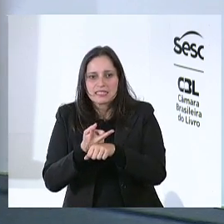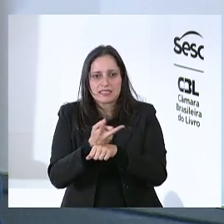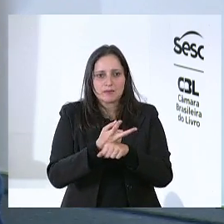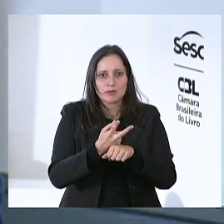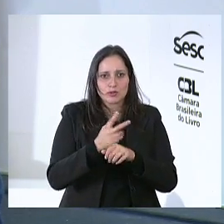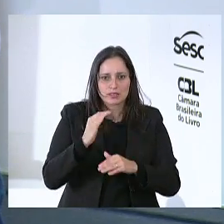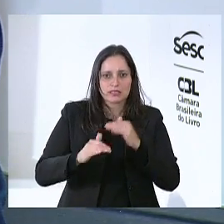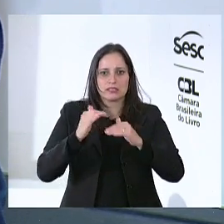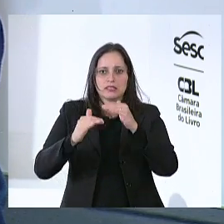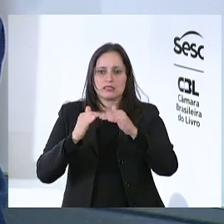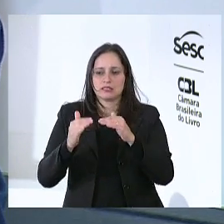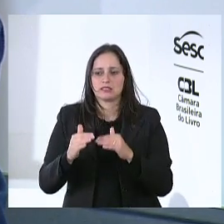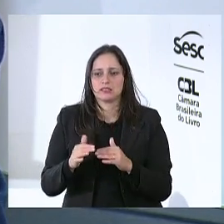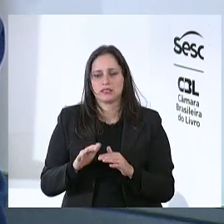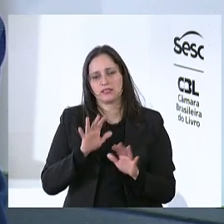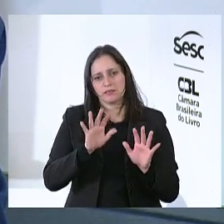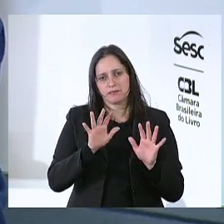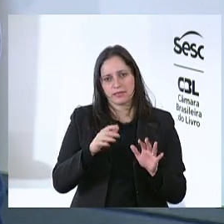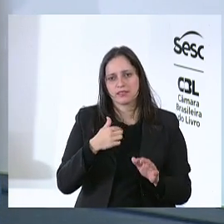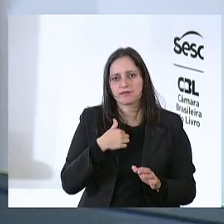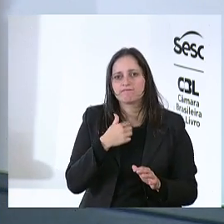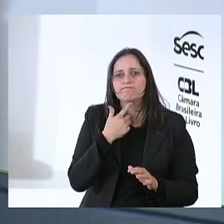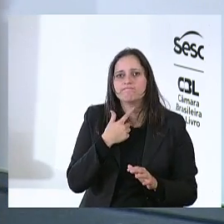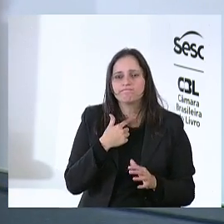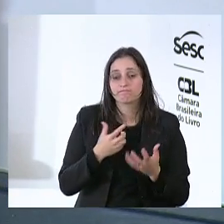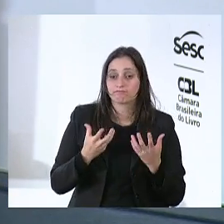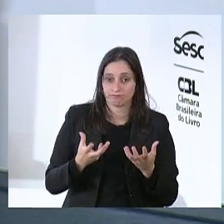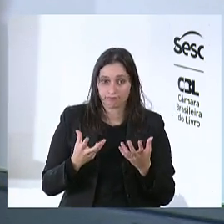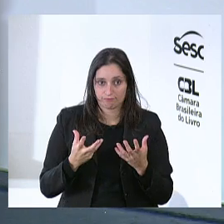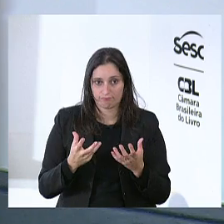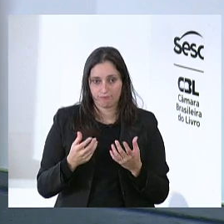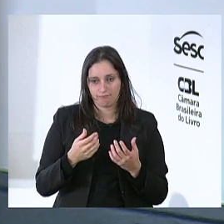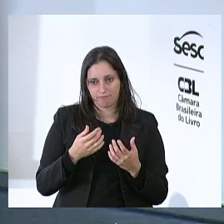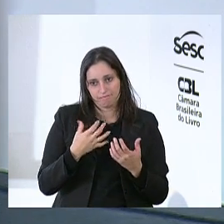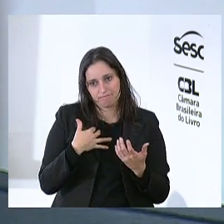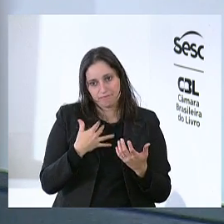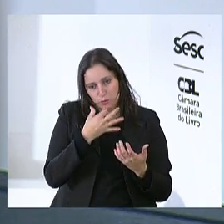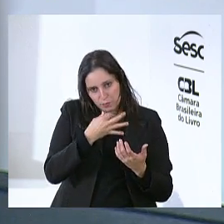construtiva. Né? Mas eu queria comentar